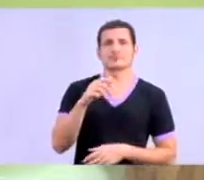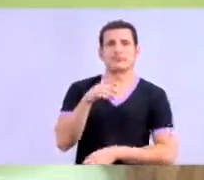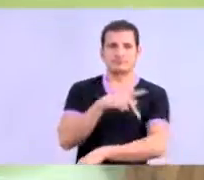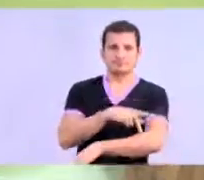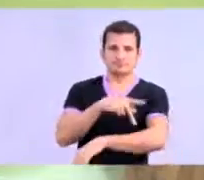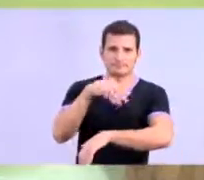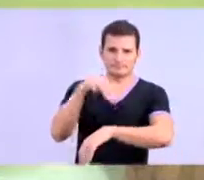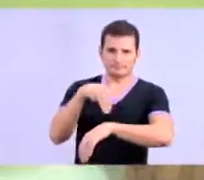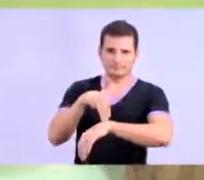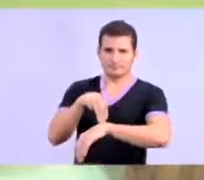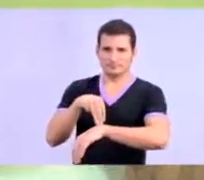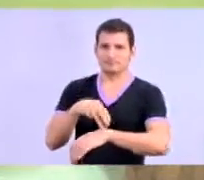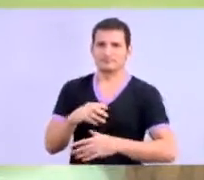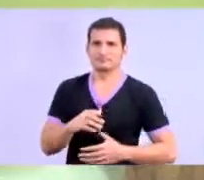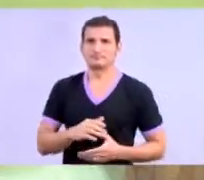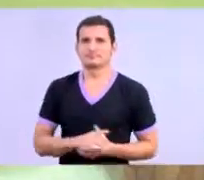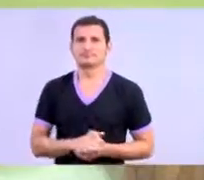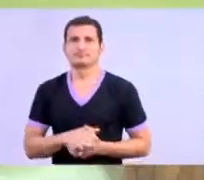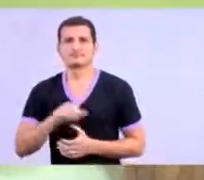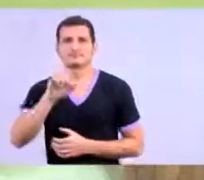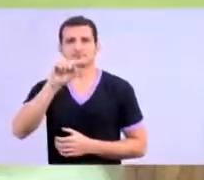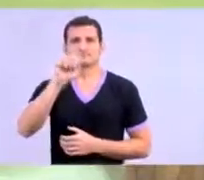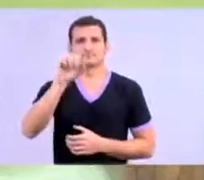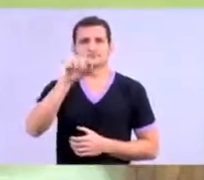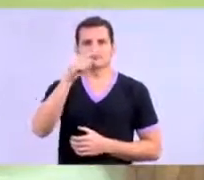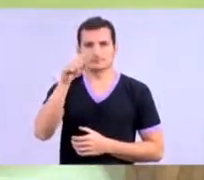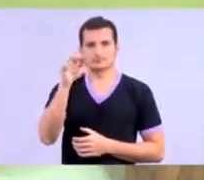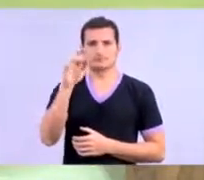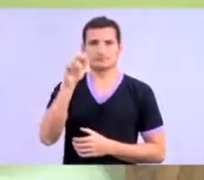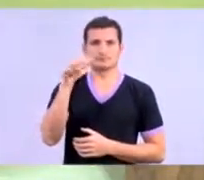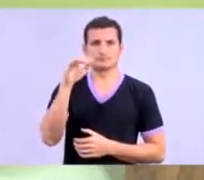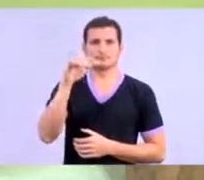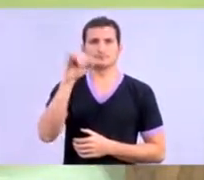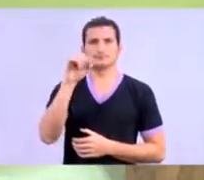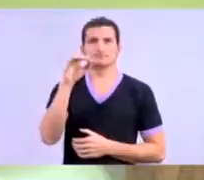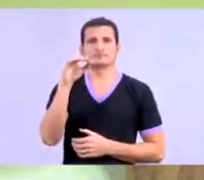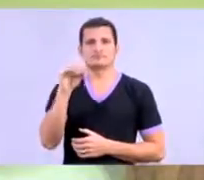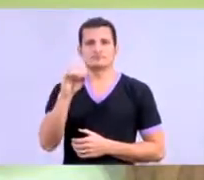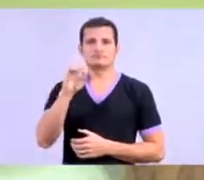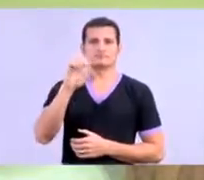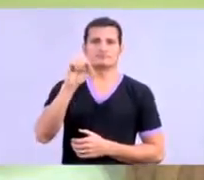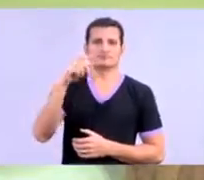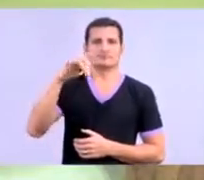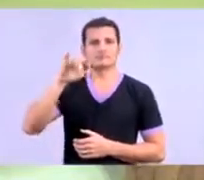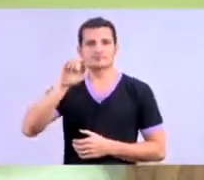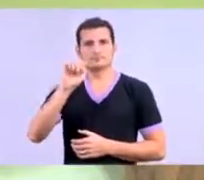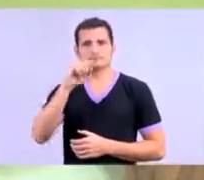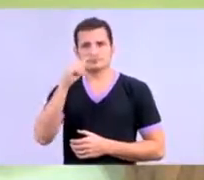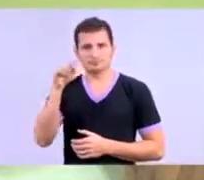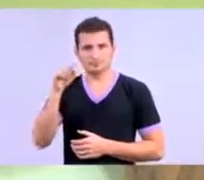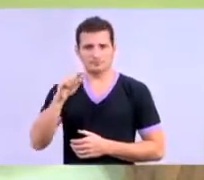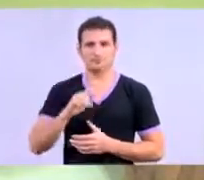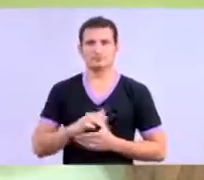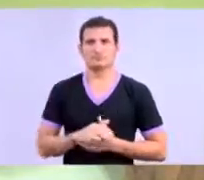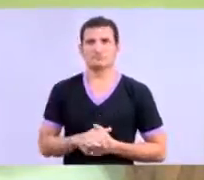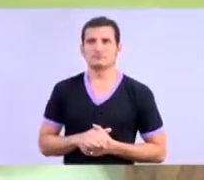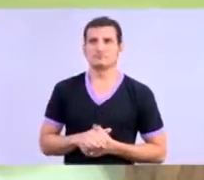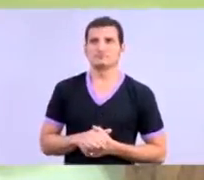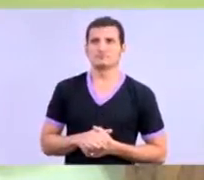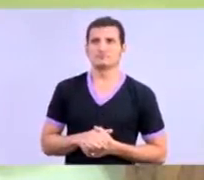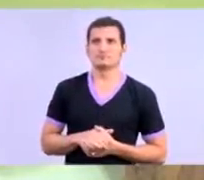e também São Francisco, que está ok, Espigão, né, enfim, a todos que estão aí, Alta